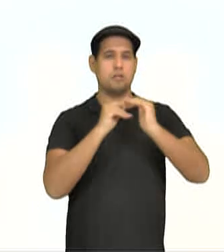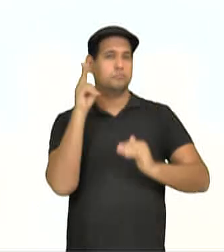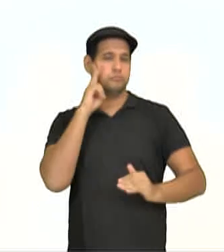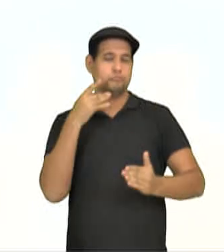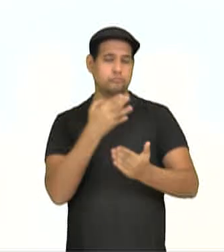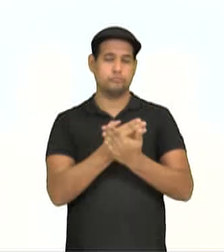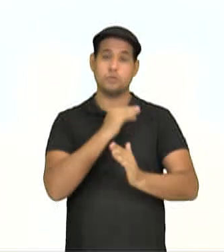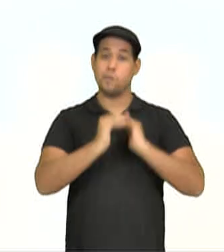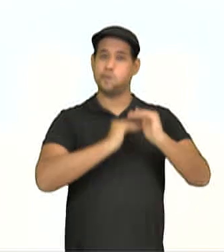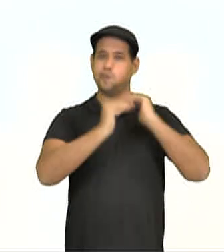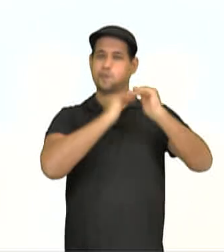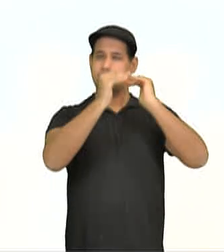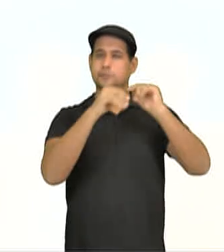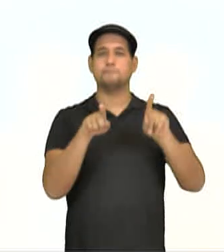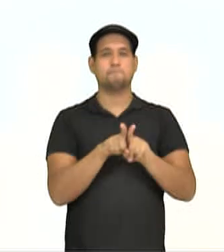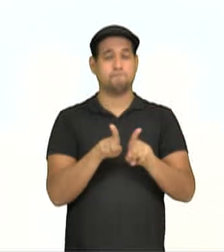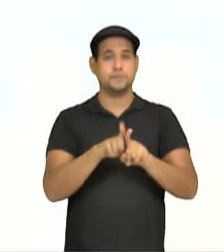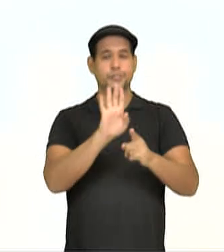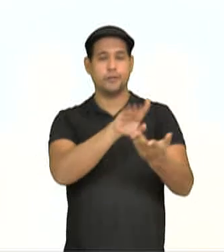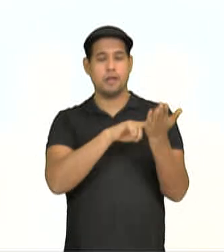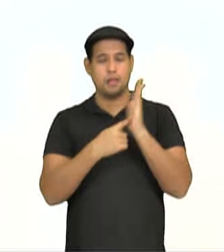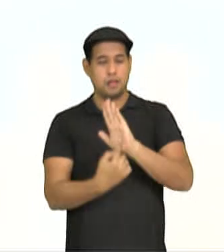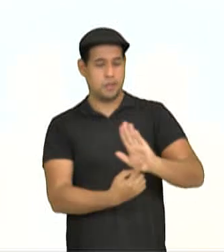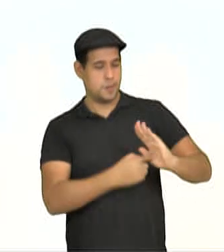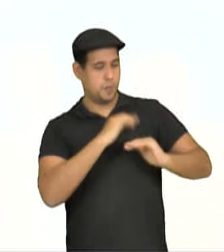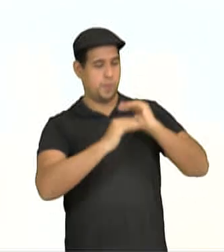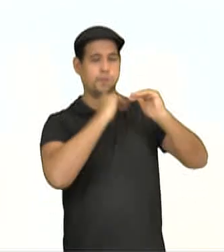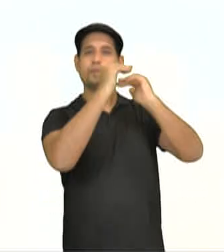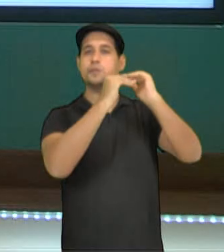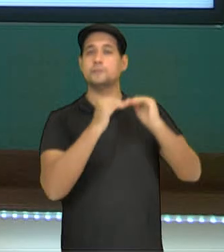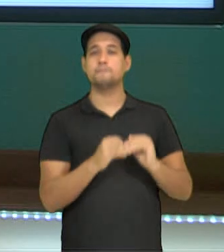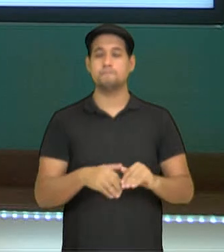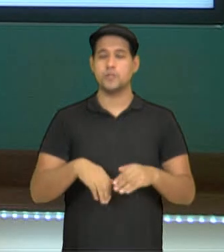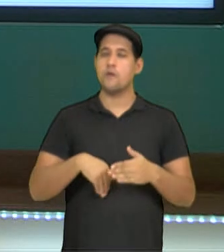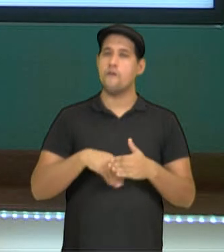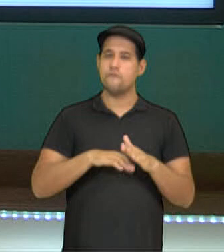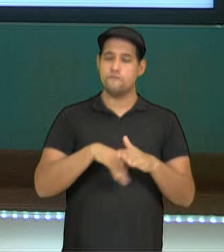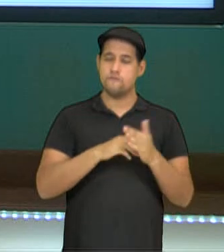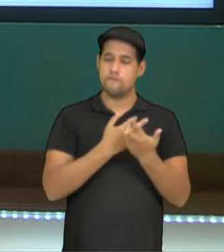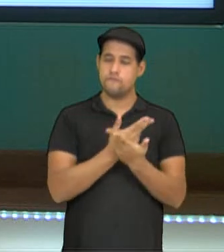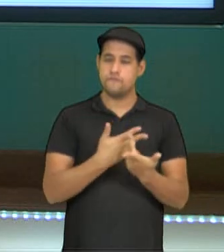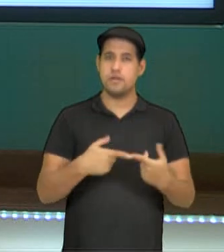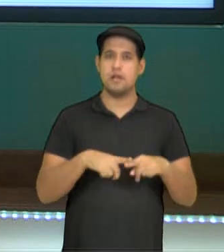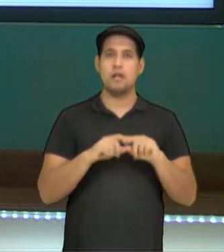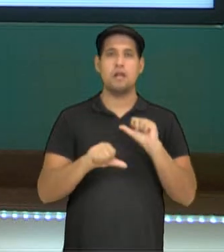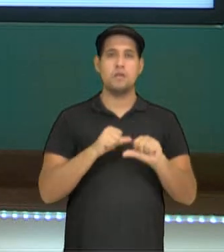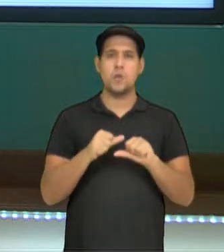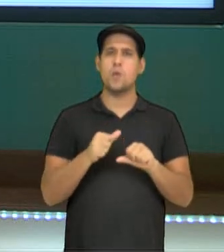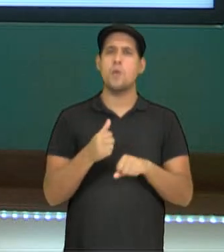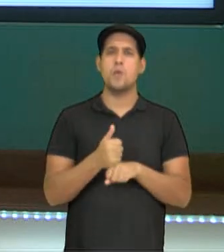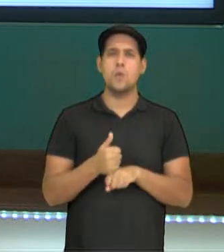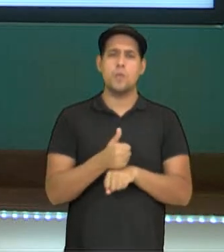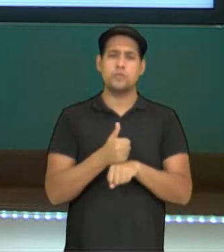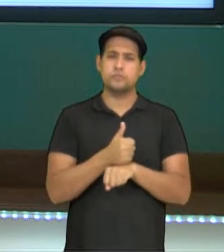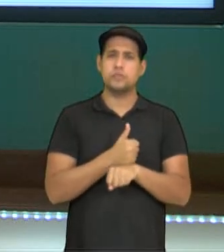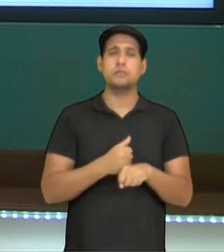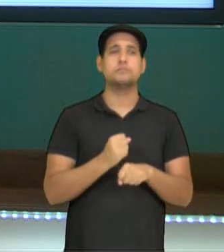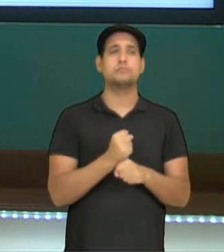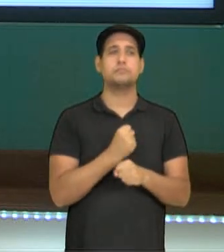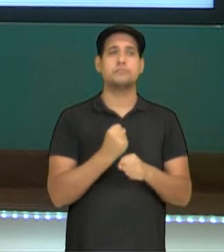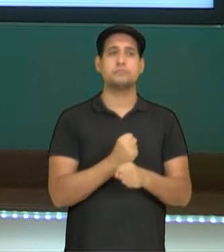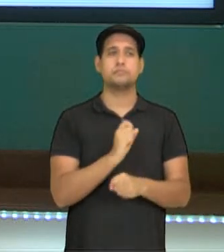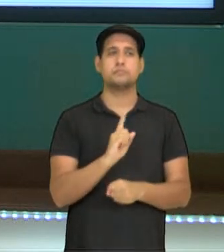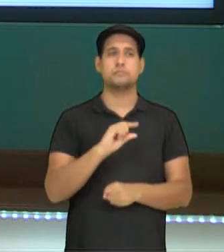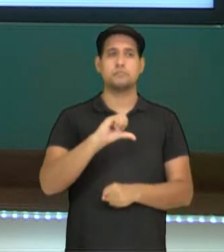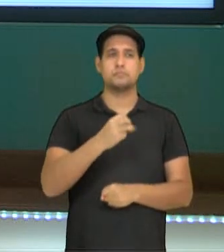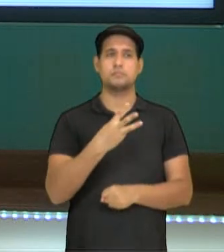foi aumentando, né? Ele foi trazendo e aumentando cada vez mais o futebol. E aí ele virou profissional e em 1930 teve a